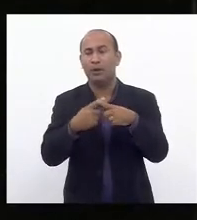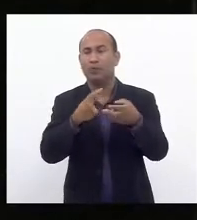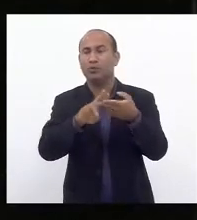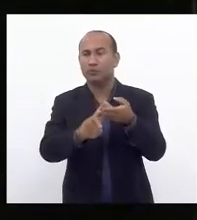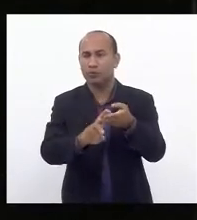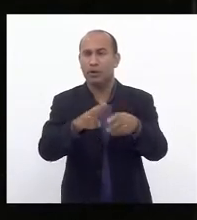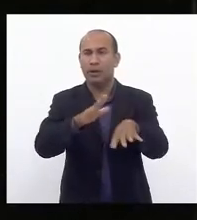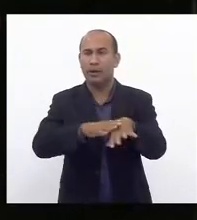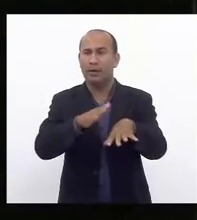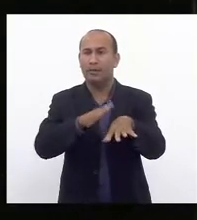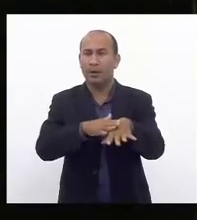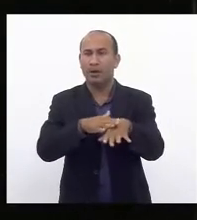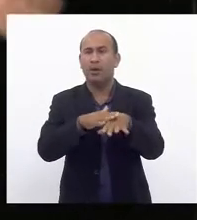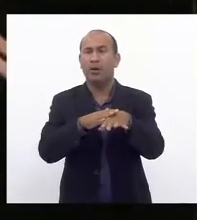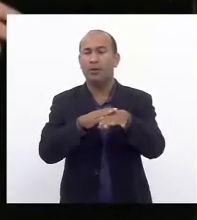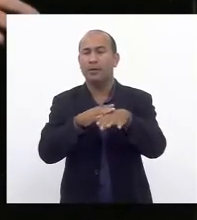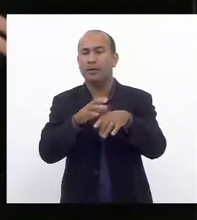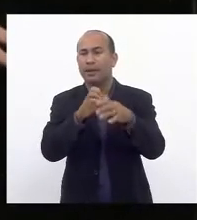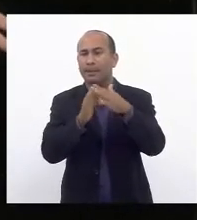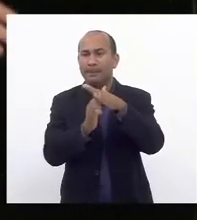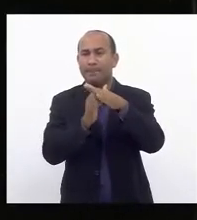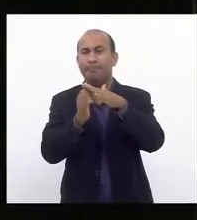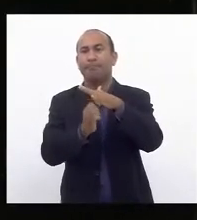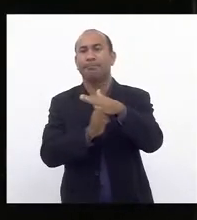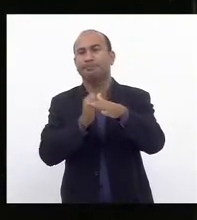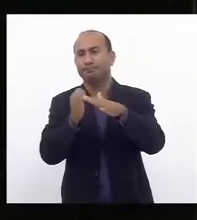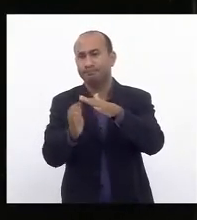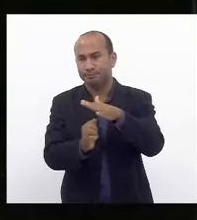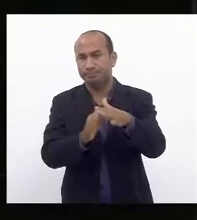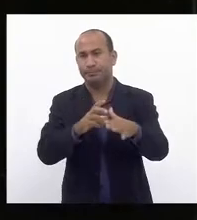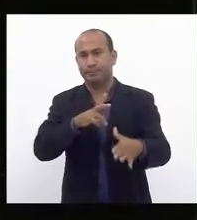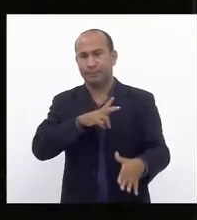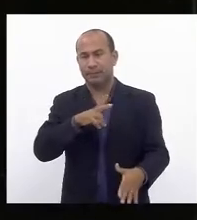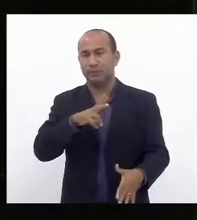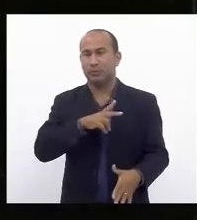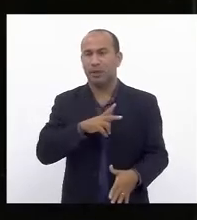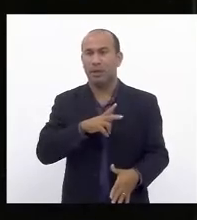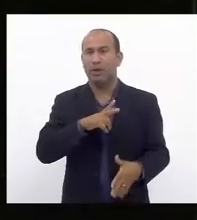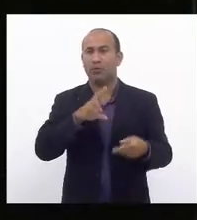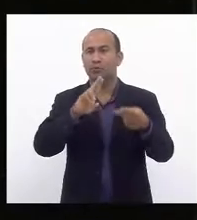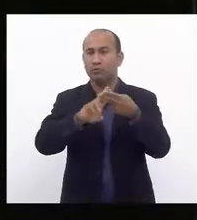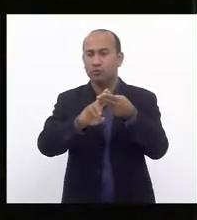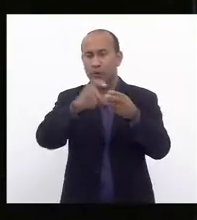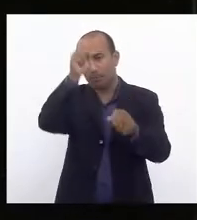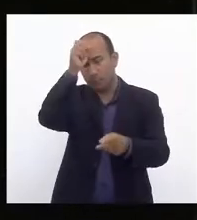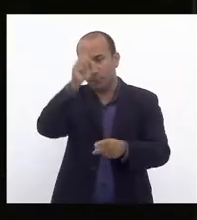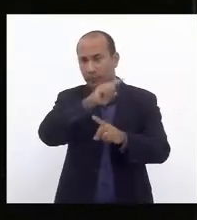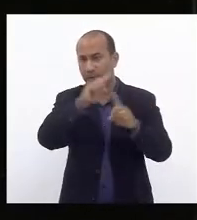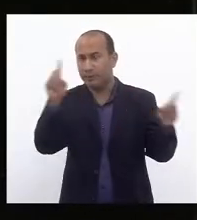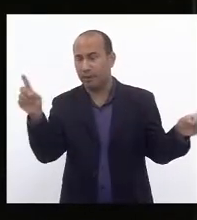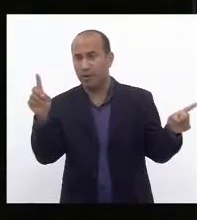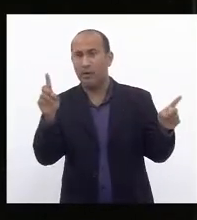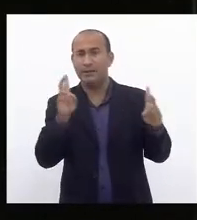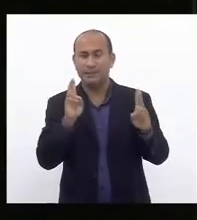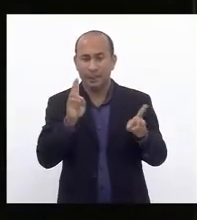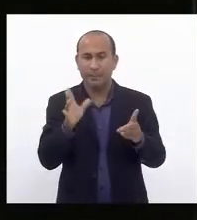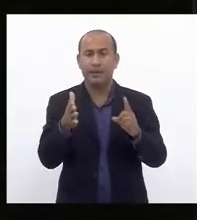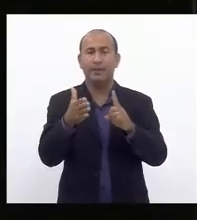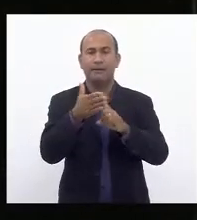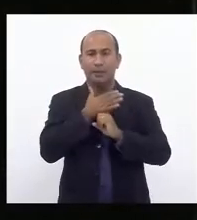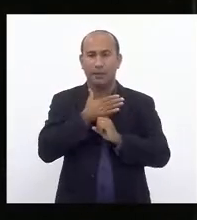mão da iniciativa privada. O SUS já não é mais o SUS público, que a gente sempre